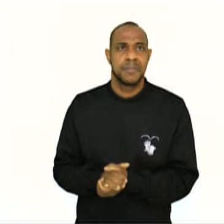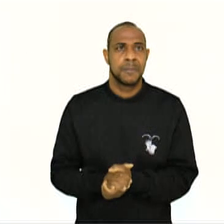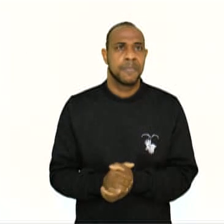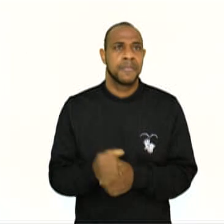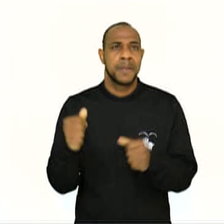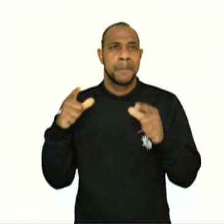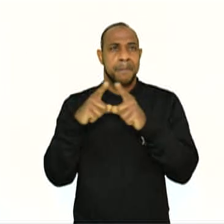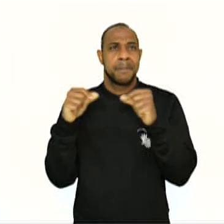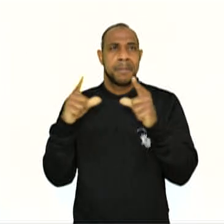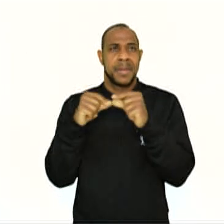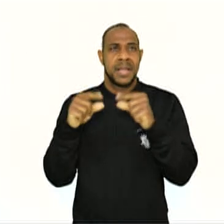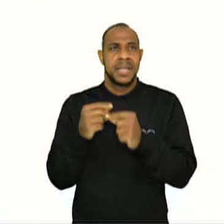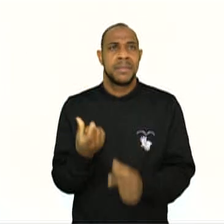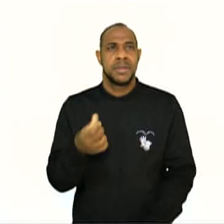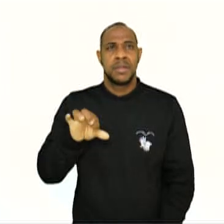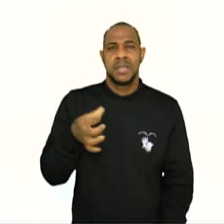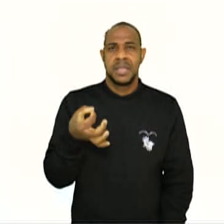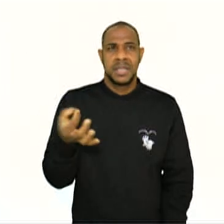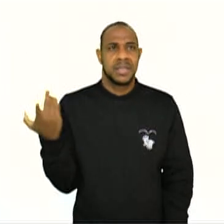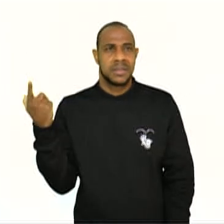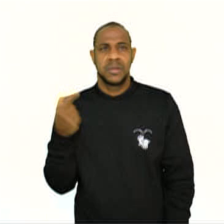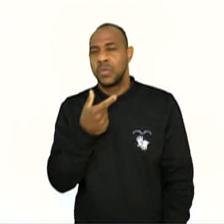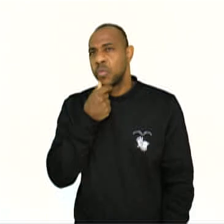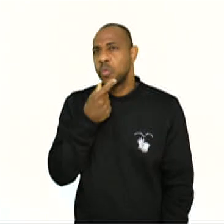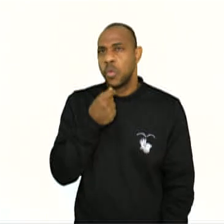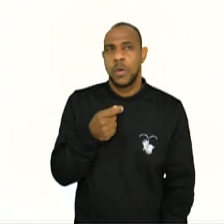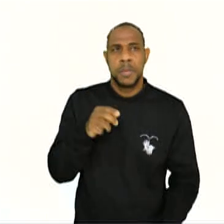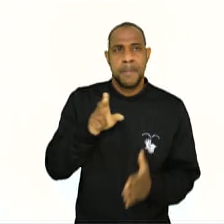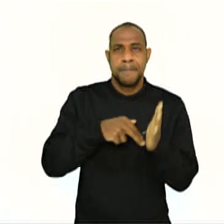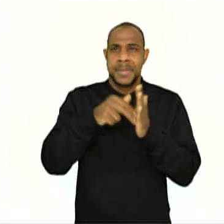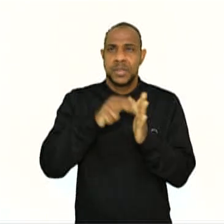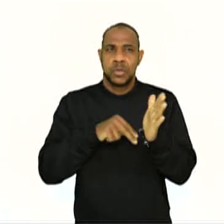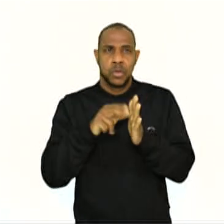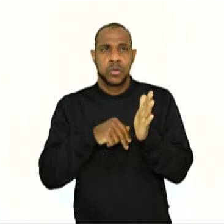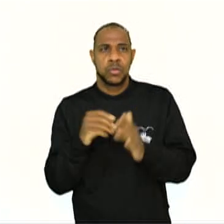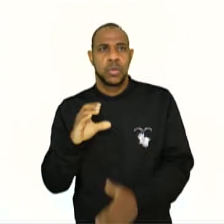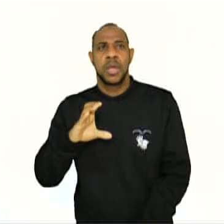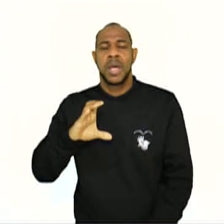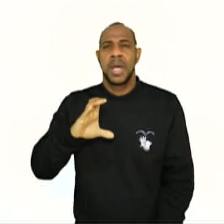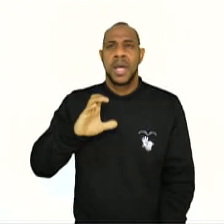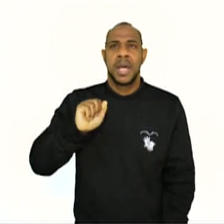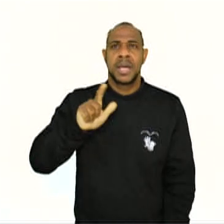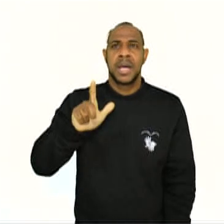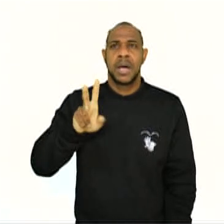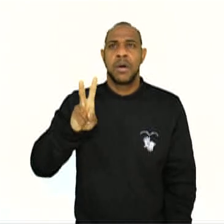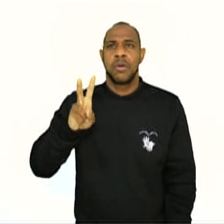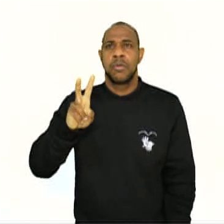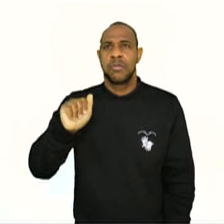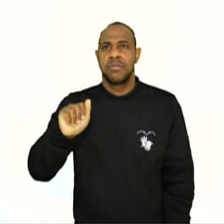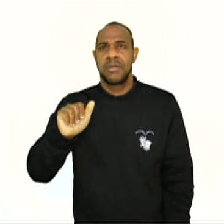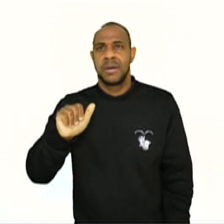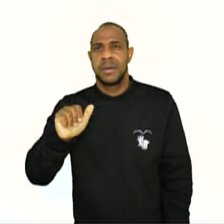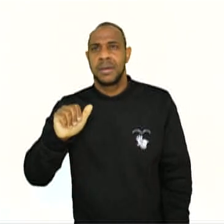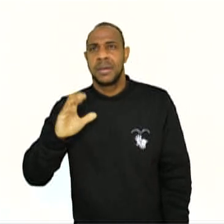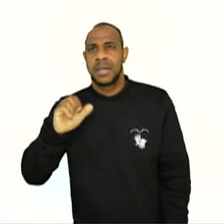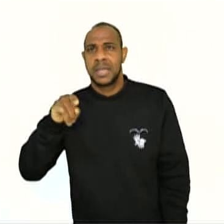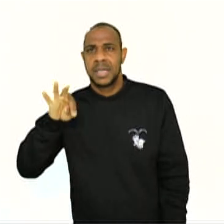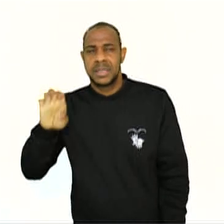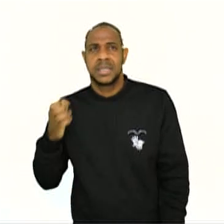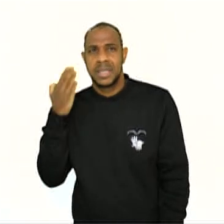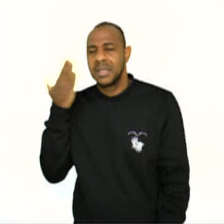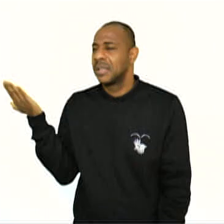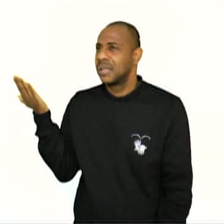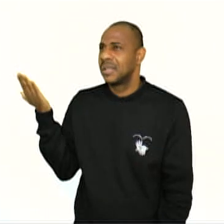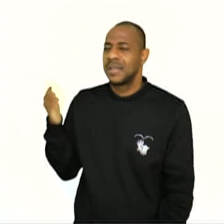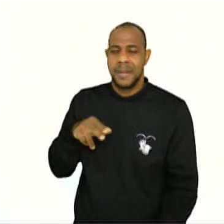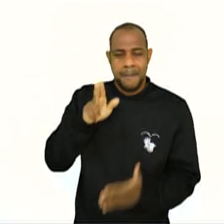Brasília, o pintor Di Cavalcanti tem representado ali os candangos. 3 elementos. A pintura,